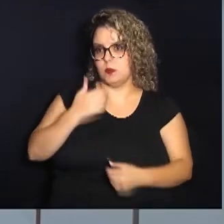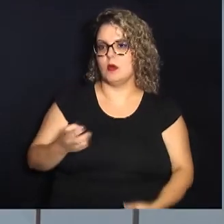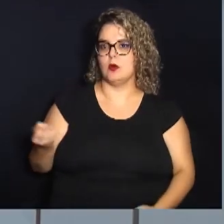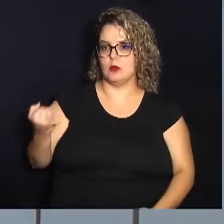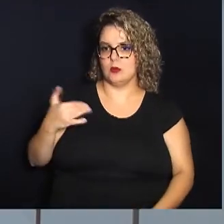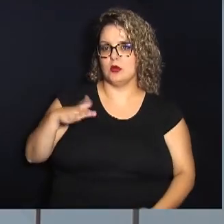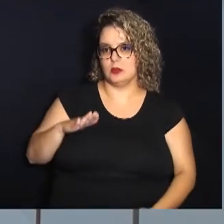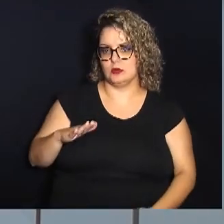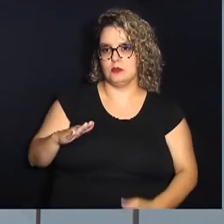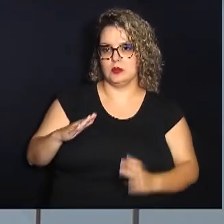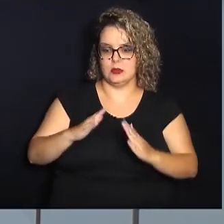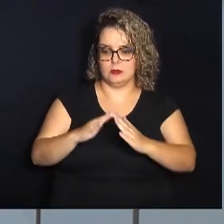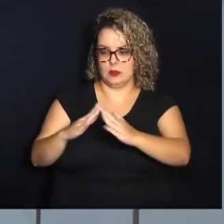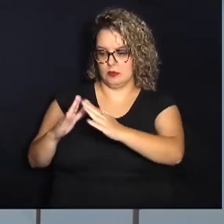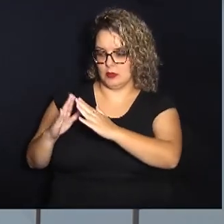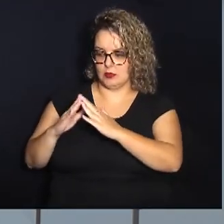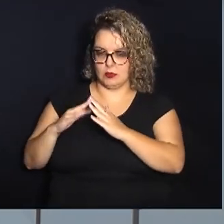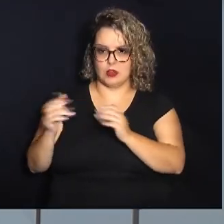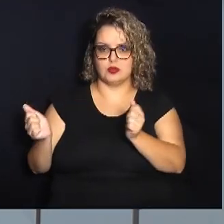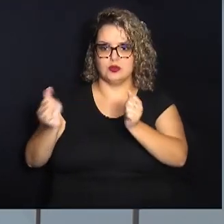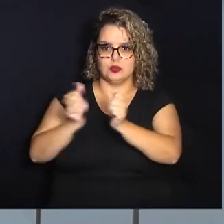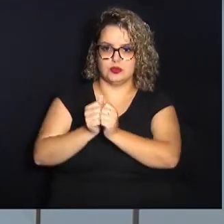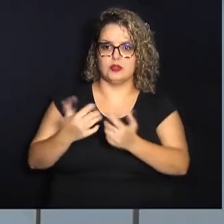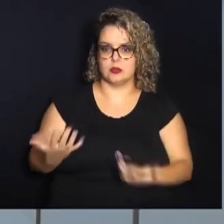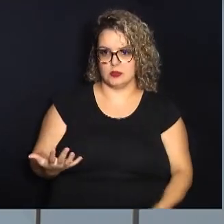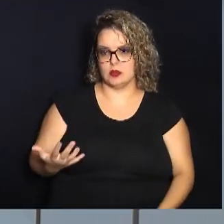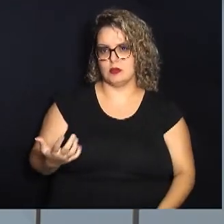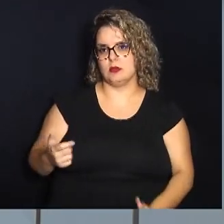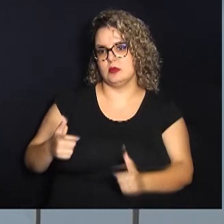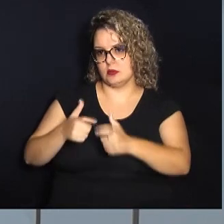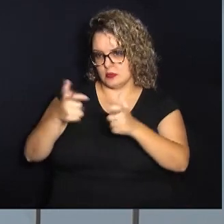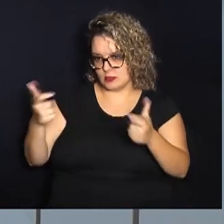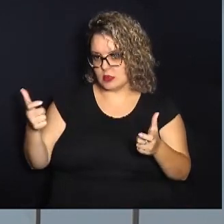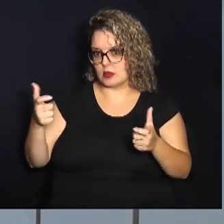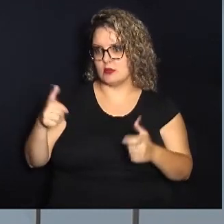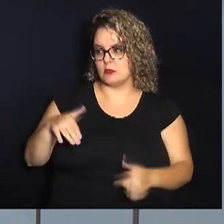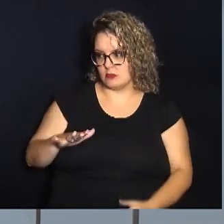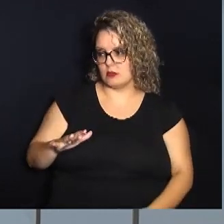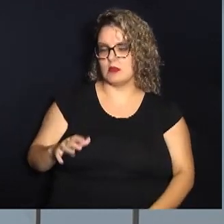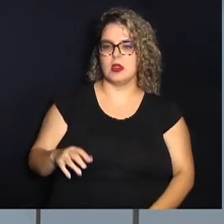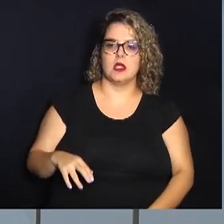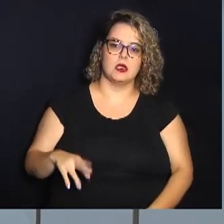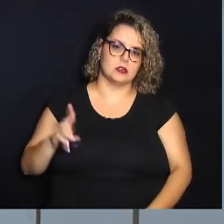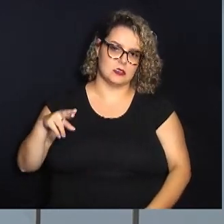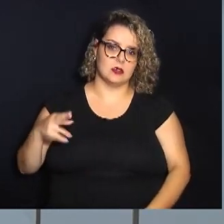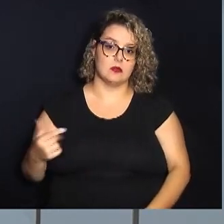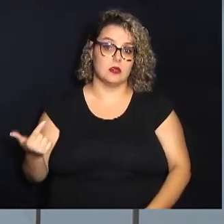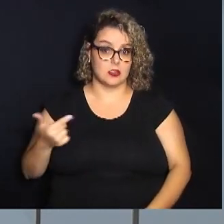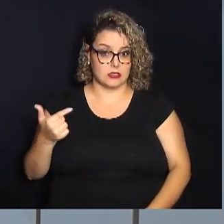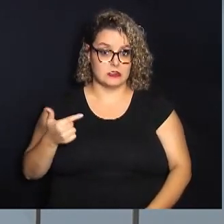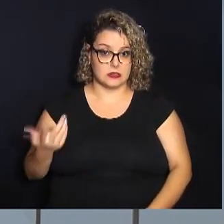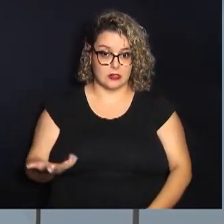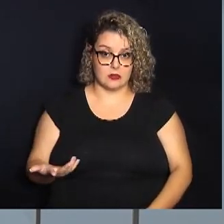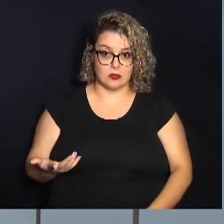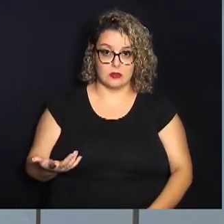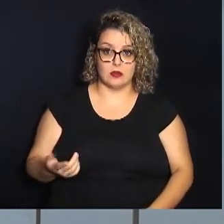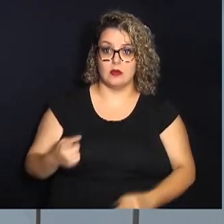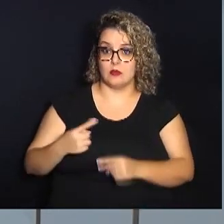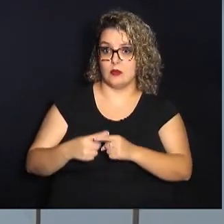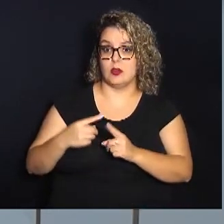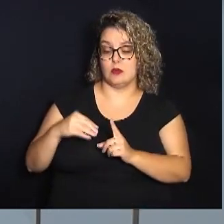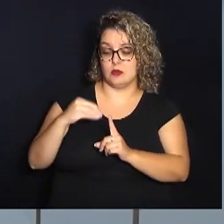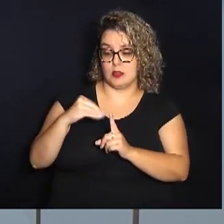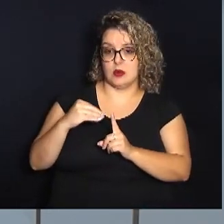gente morando próxima, junto, tem uma predisposição maior a ter mais casos. E a segunda é a vulnerabilidade, porque a vulnerabilidade está